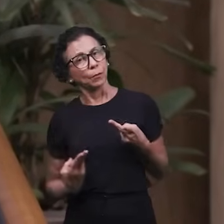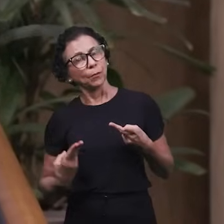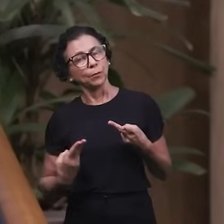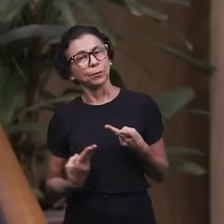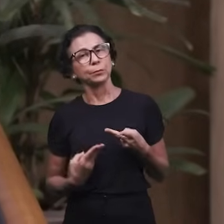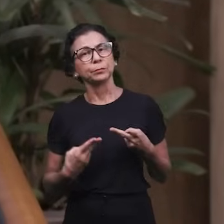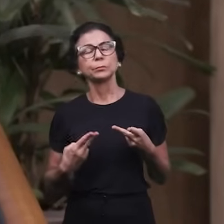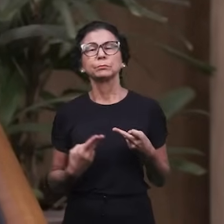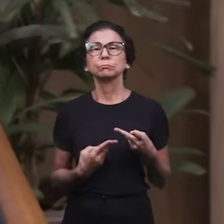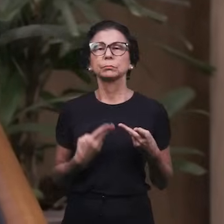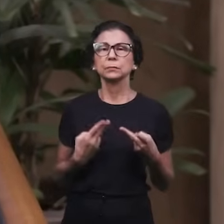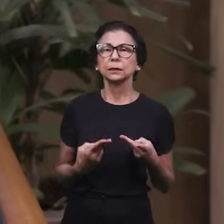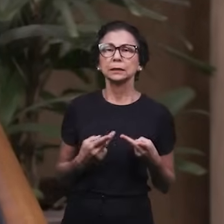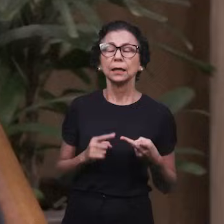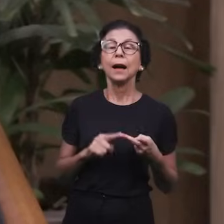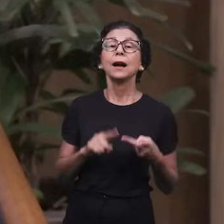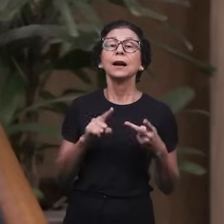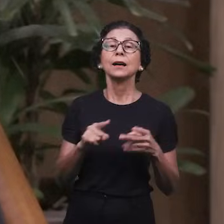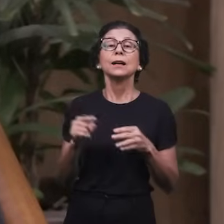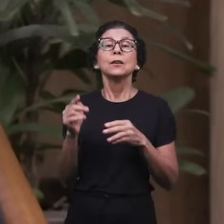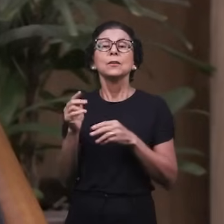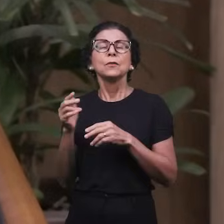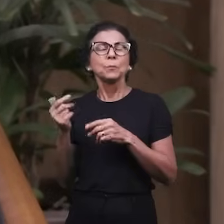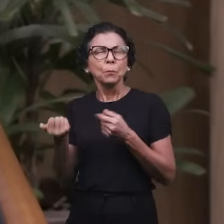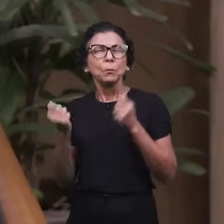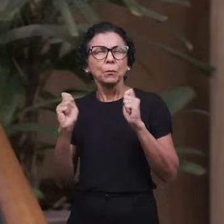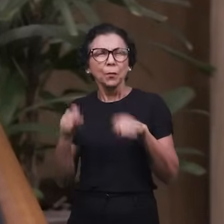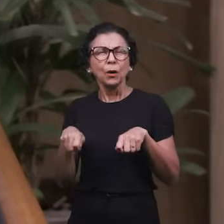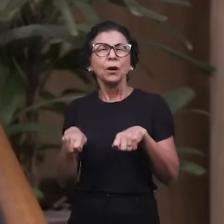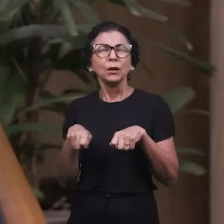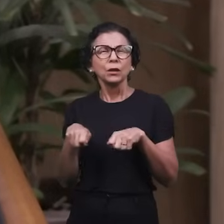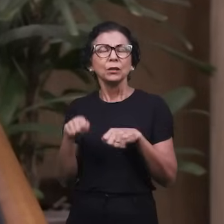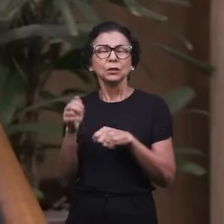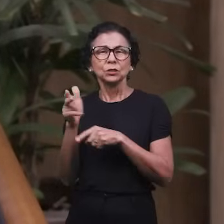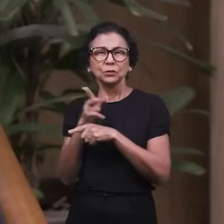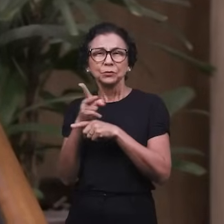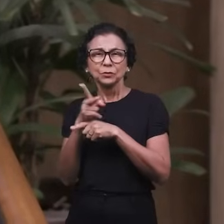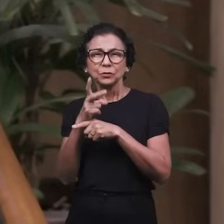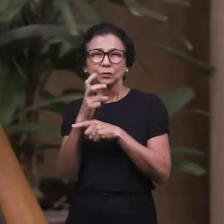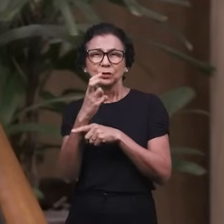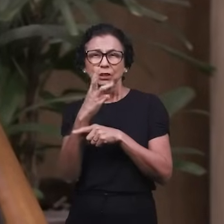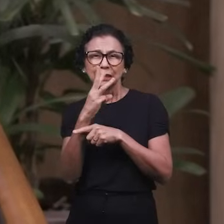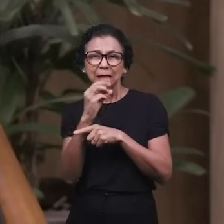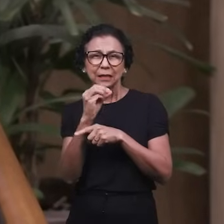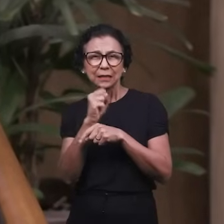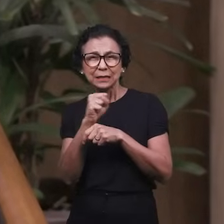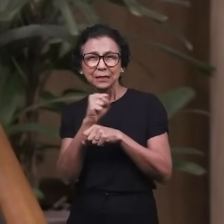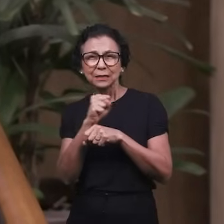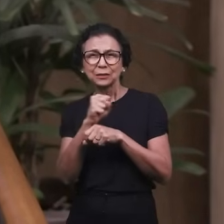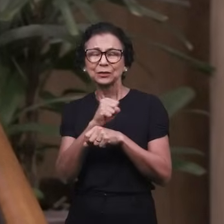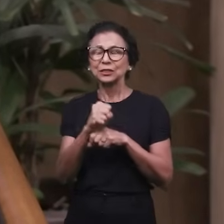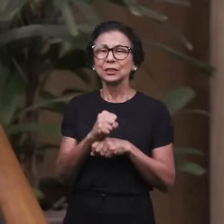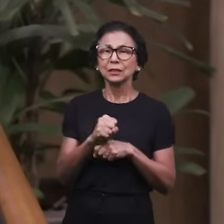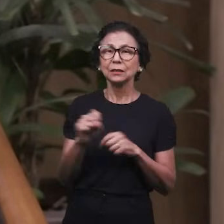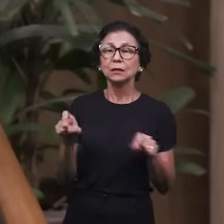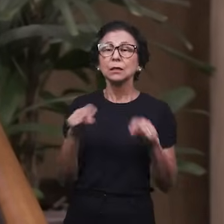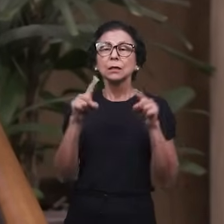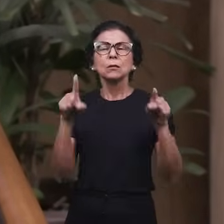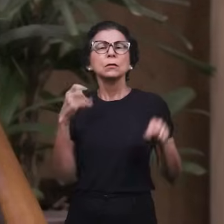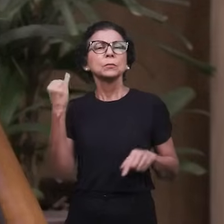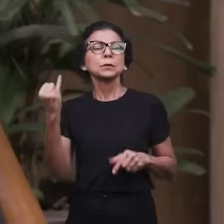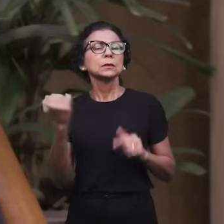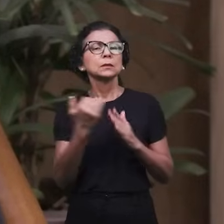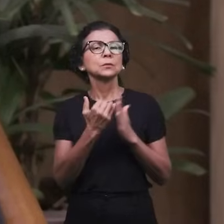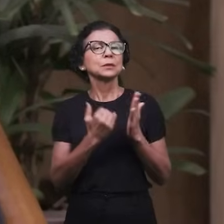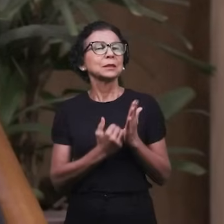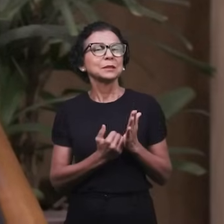gente também vai trazer aqui para você ver é através de vídeo. Você pode gravar um videozinho curto de até 30 segundos falando sobre a importância do programa para a sua vida,